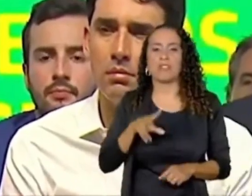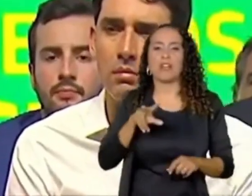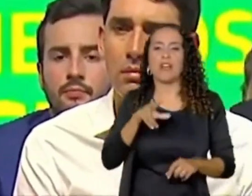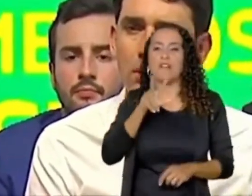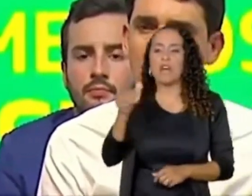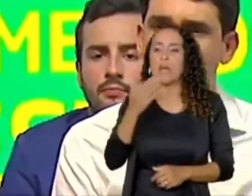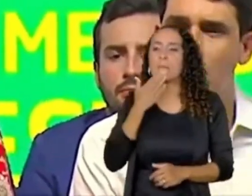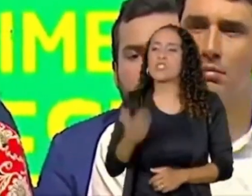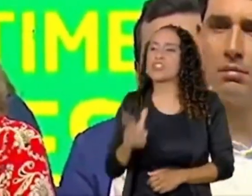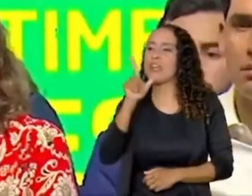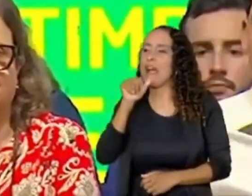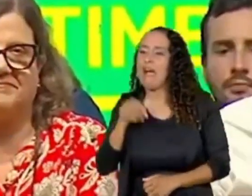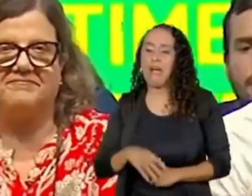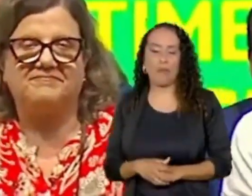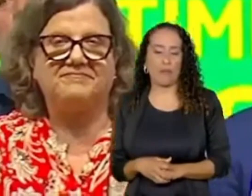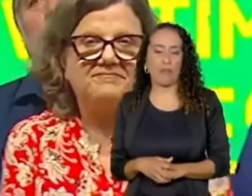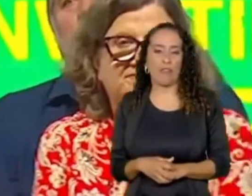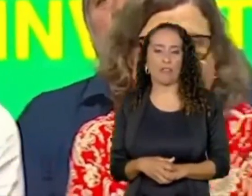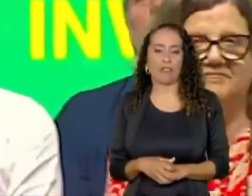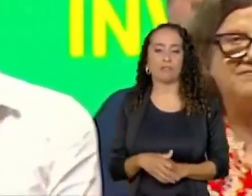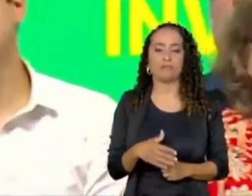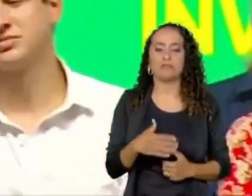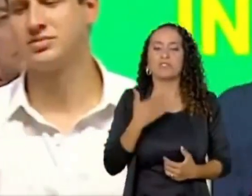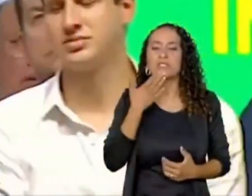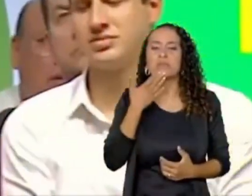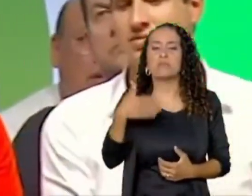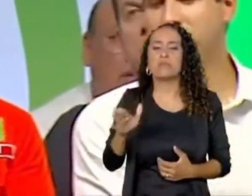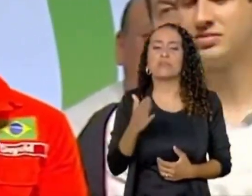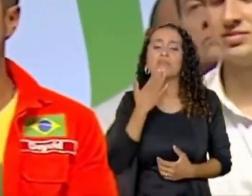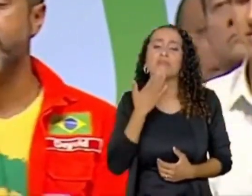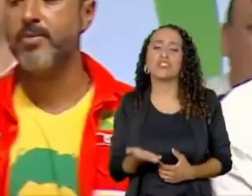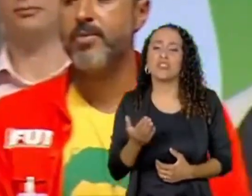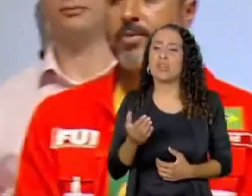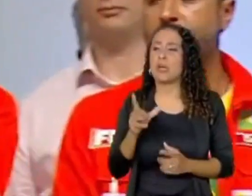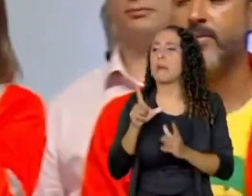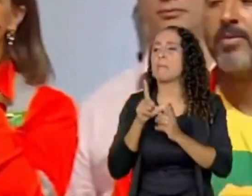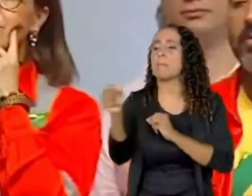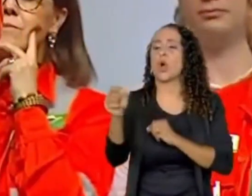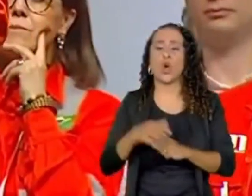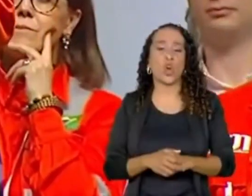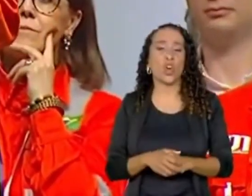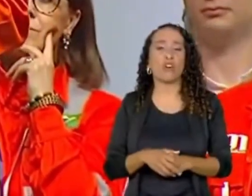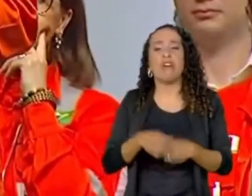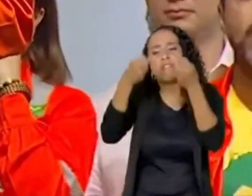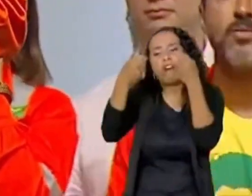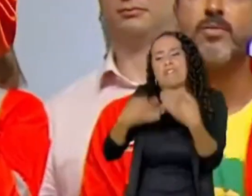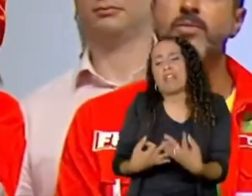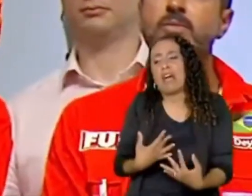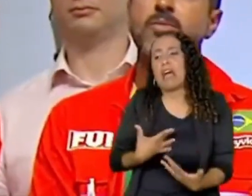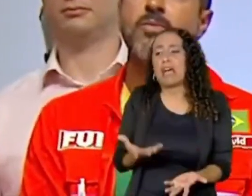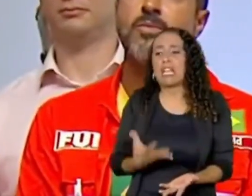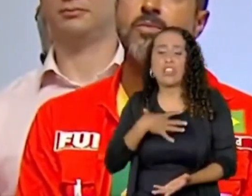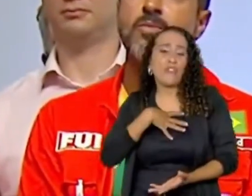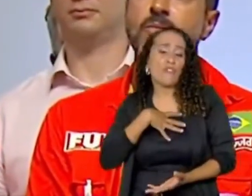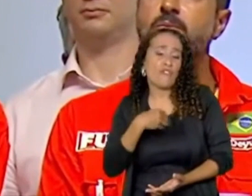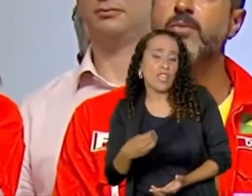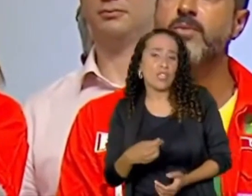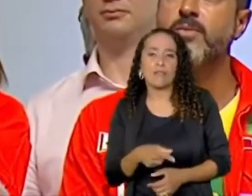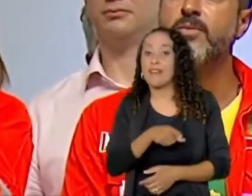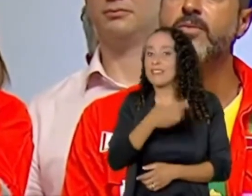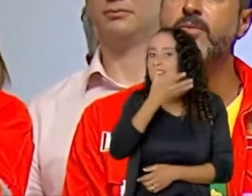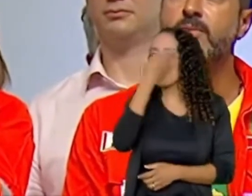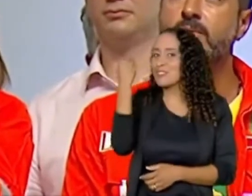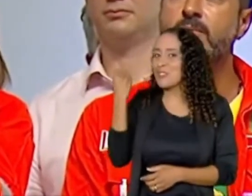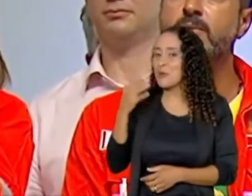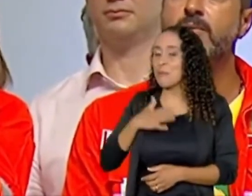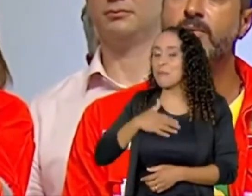água, ele vai pedir, sabe, para ir para casa, ele vai dizer que tem filho. Eles se esqueceram que a minha mulher morreu